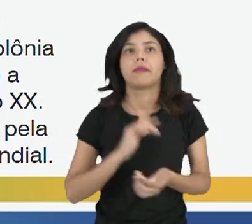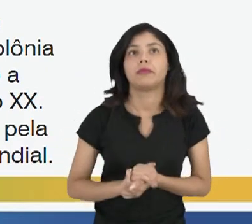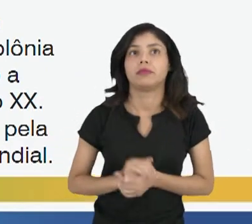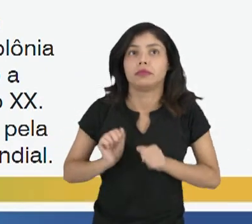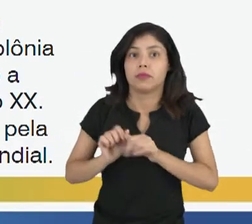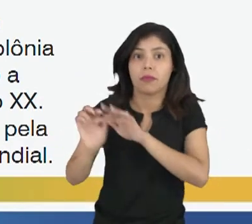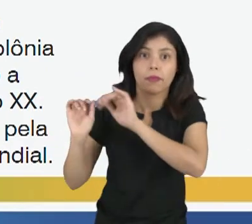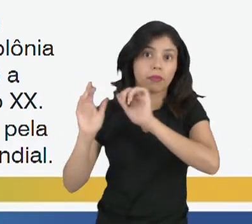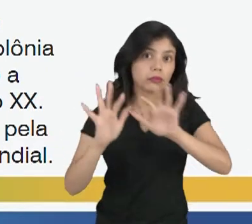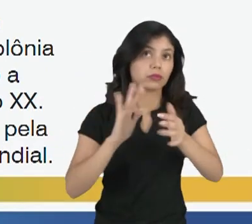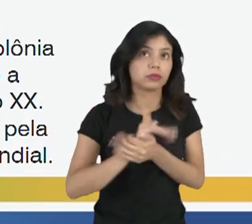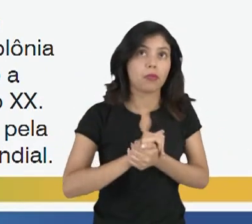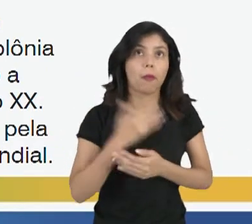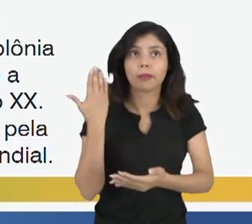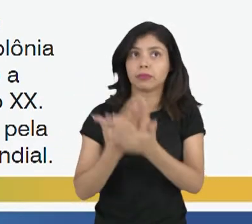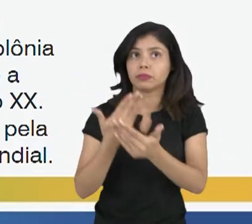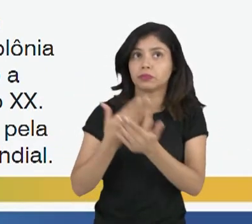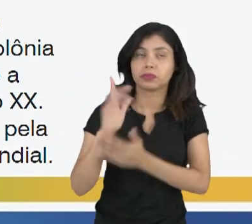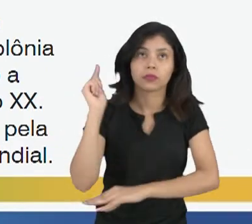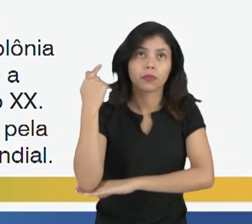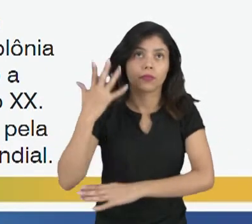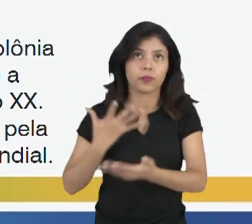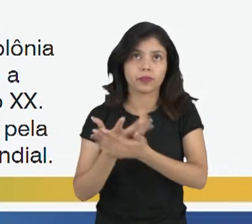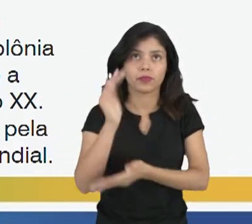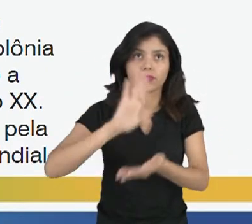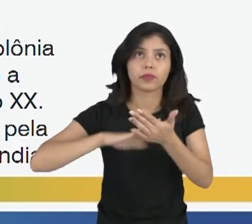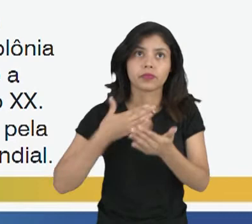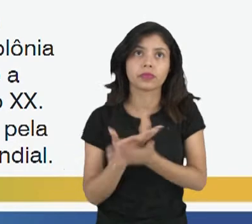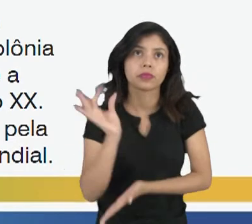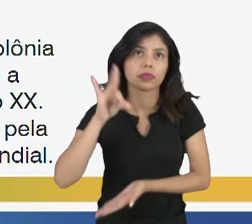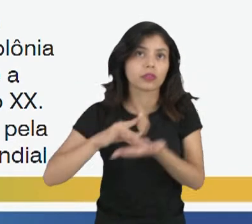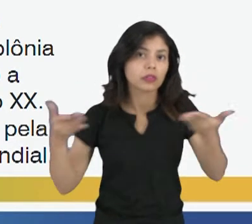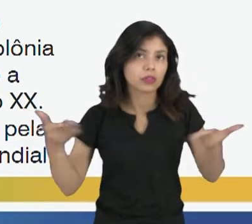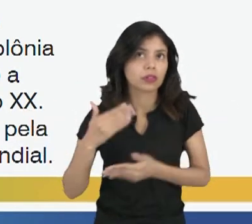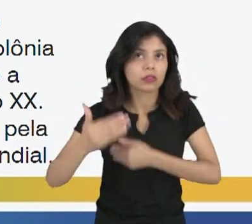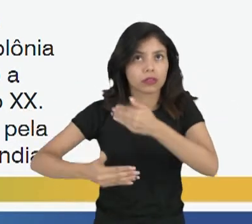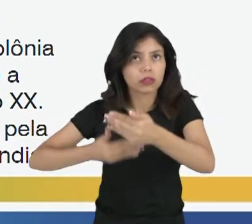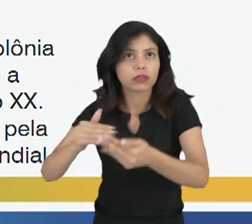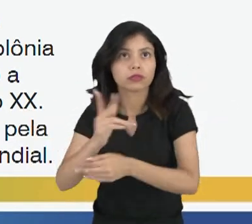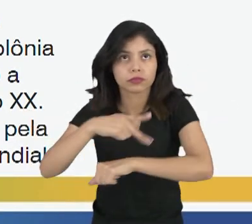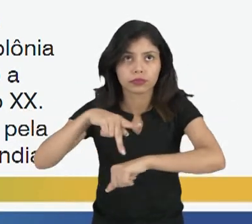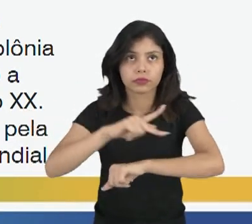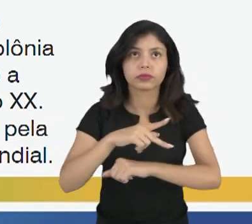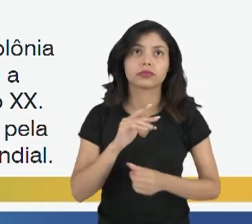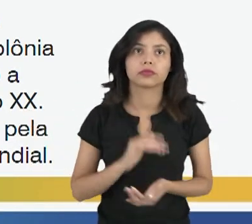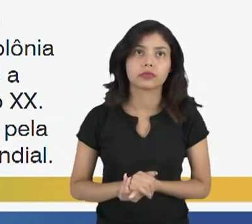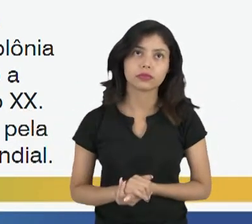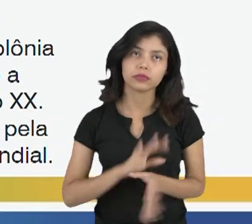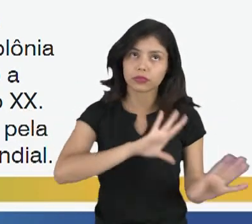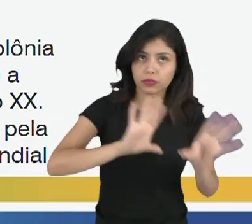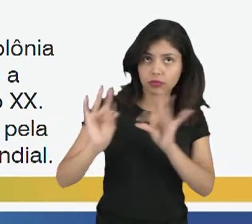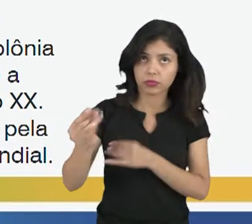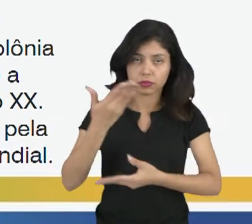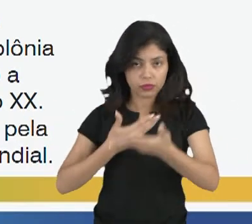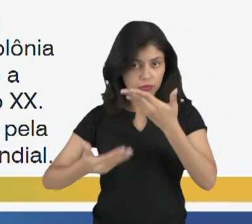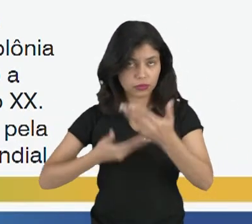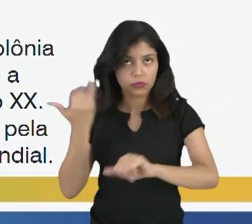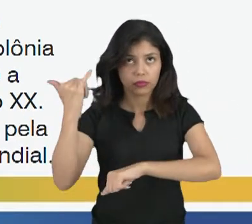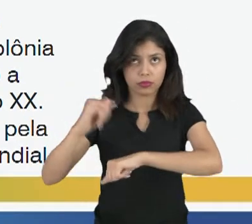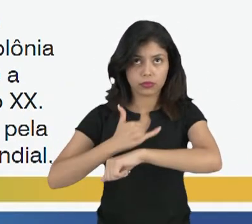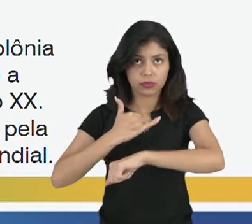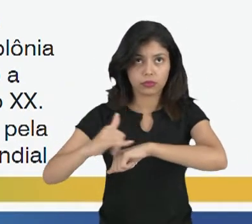nisso é bom ela é o ramo de estudo da geografia que busca interpretar Os Atuais e o desenvolvimento dos países